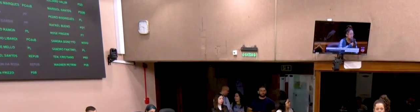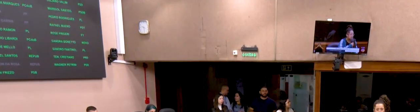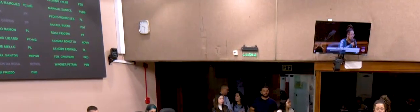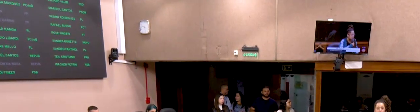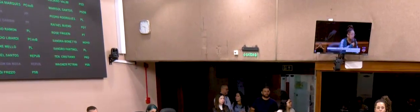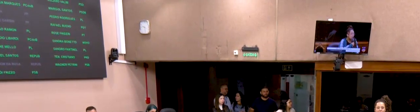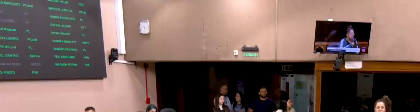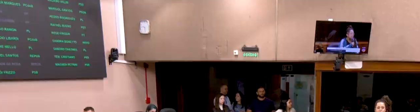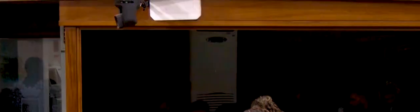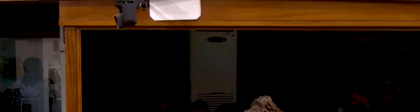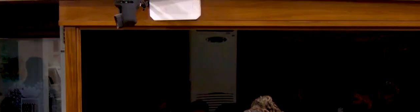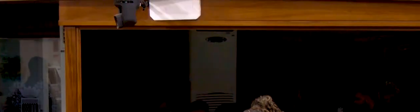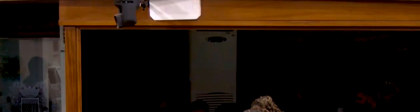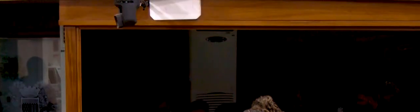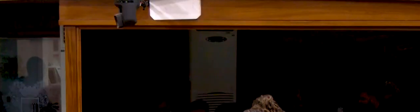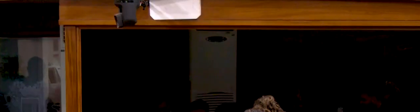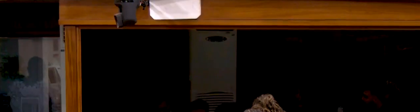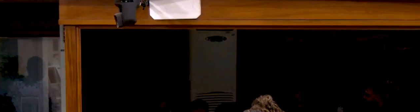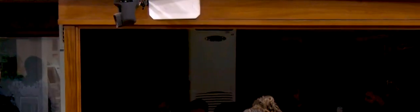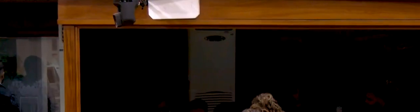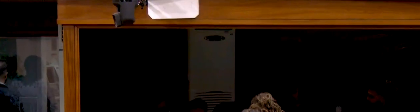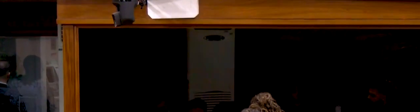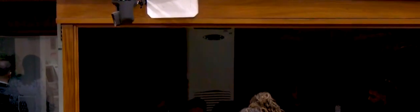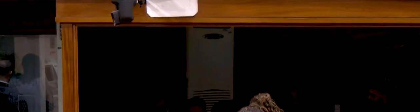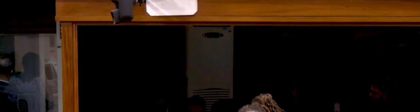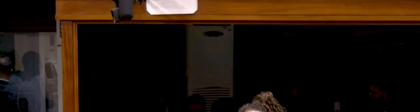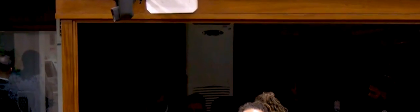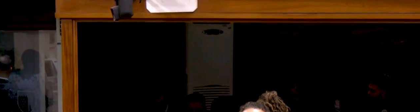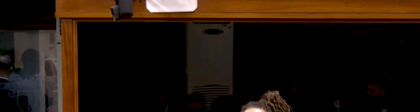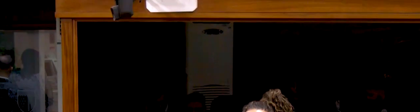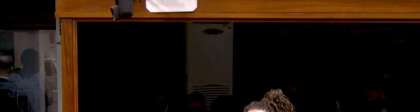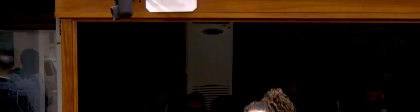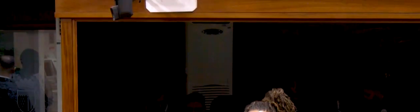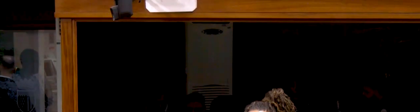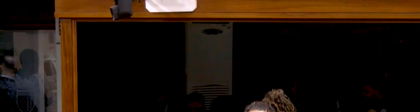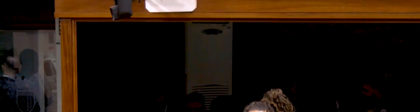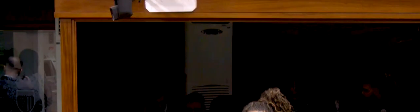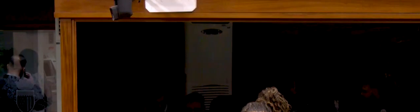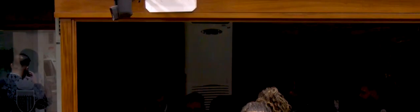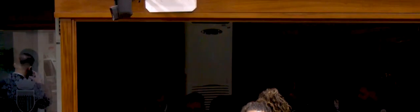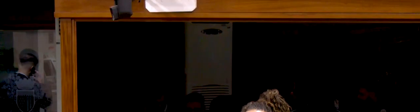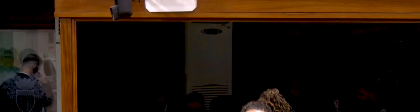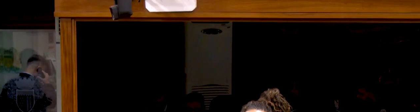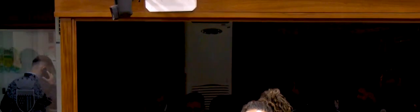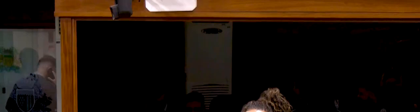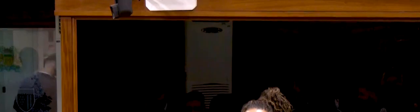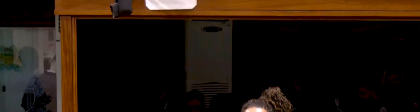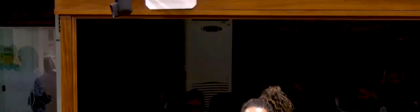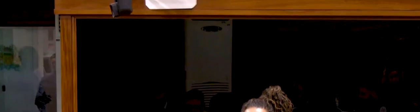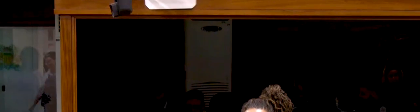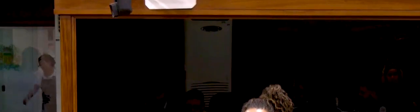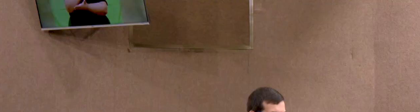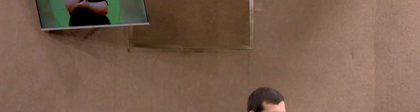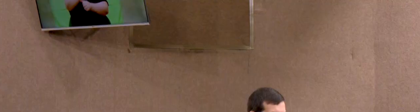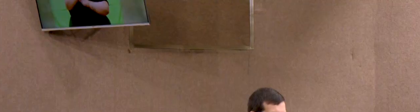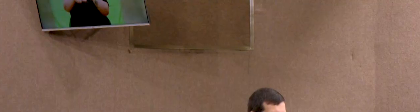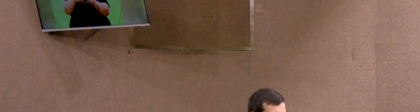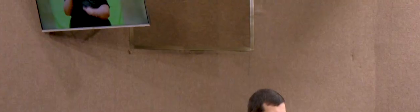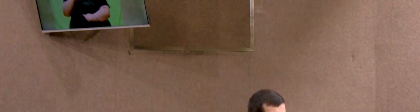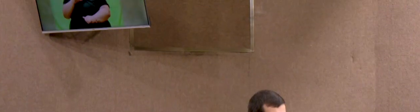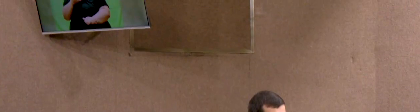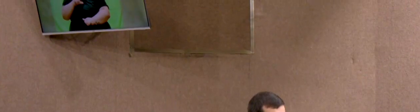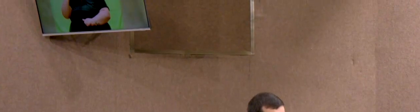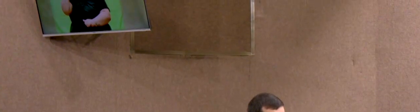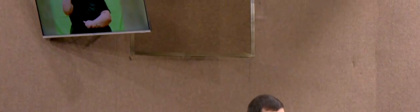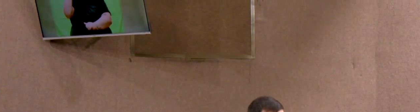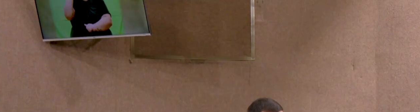metas de arrecadação, visando a melhoria qualitativa, quantitativa e de resultados nas atividades tributárias e fiscais do